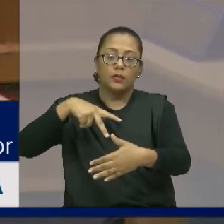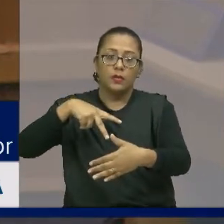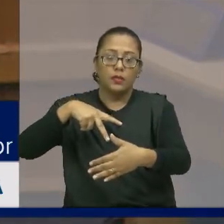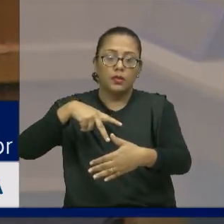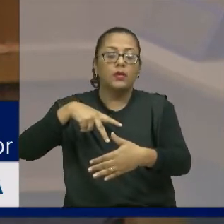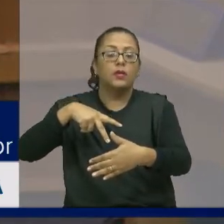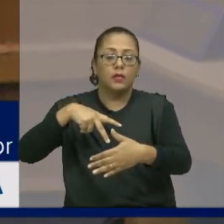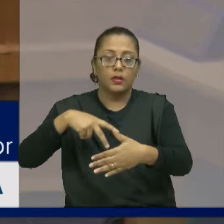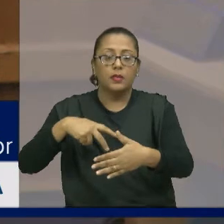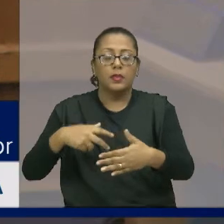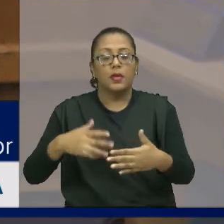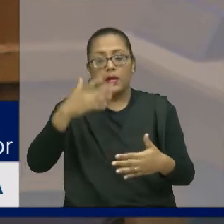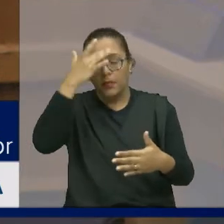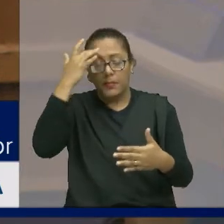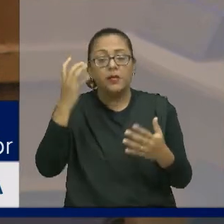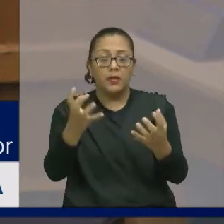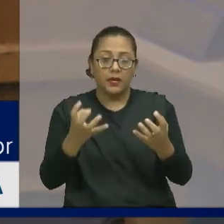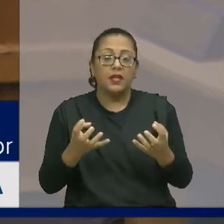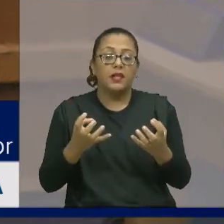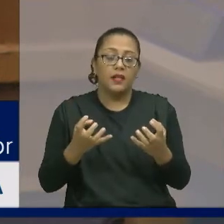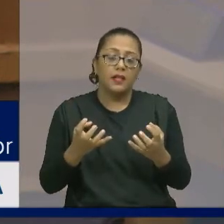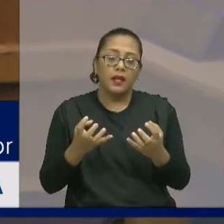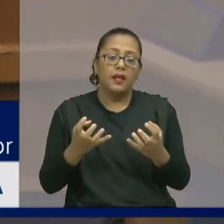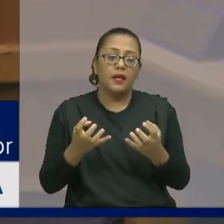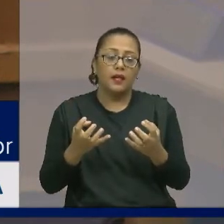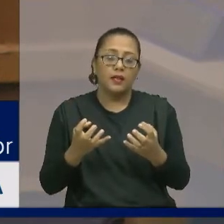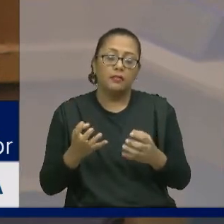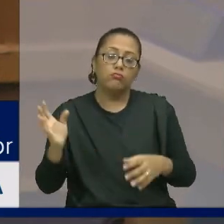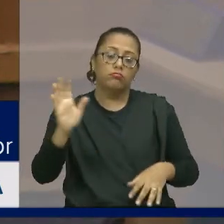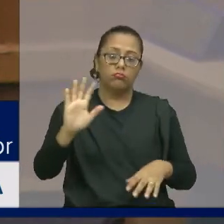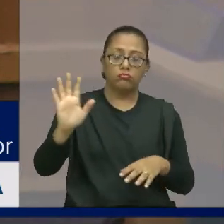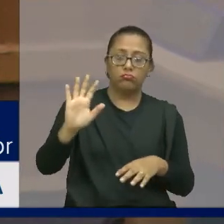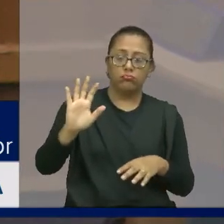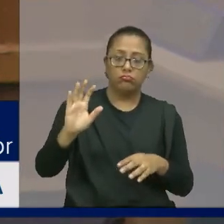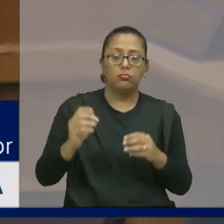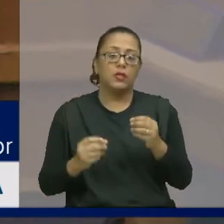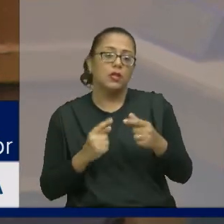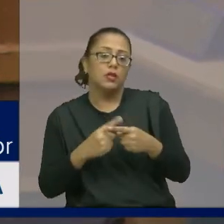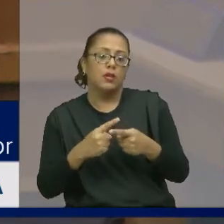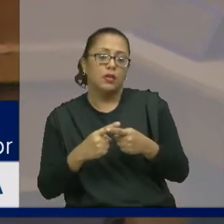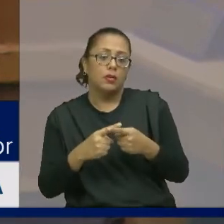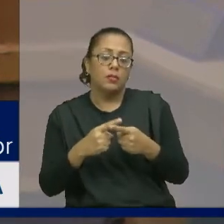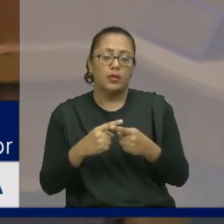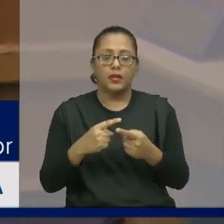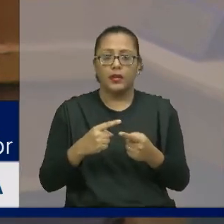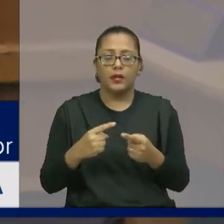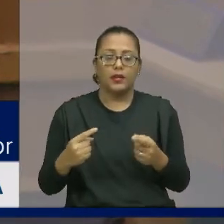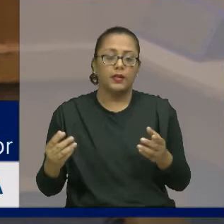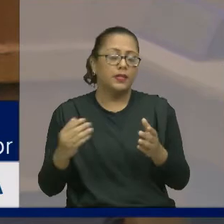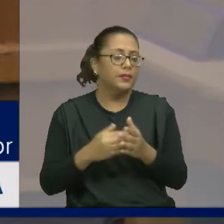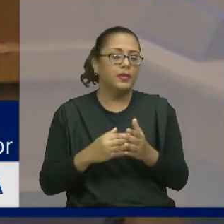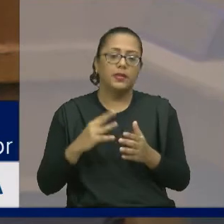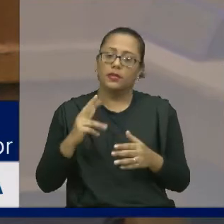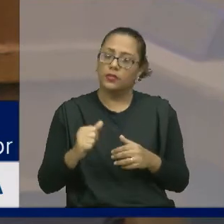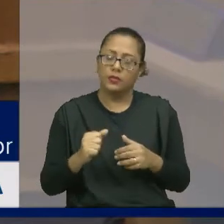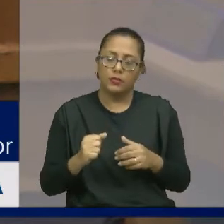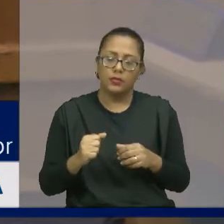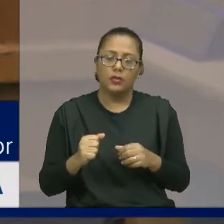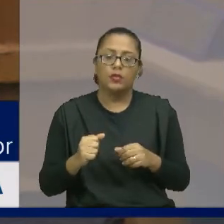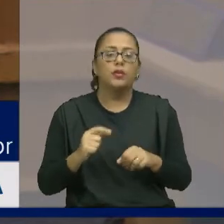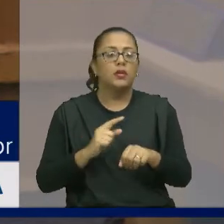quiserem se despedir da legislatura e se despedir do ano, aí, que o senhor pudesse dar um tempo para cada um que